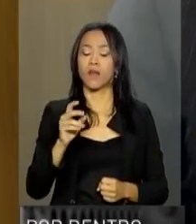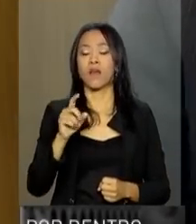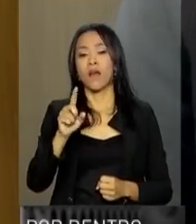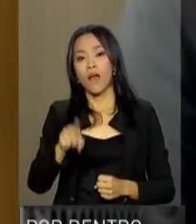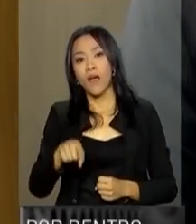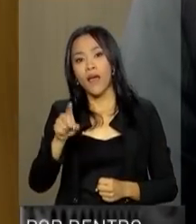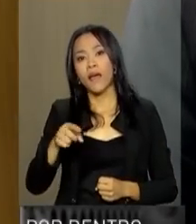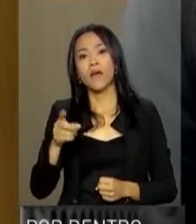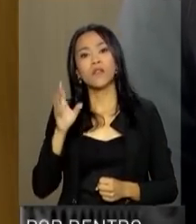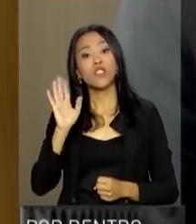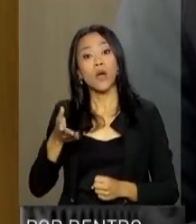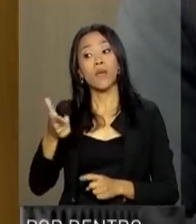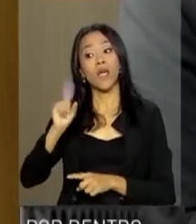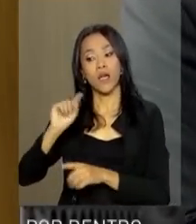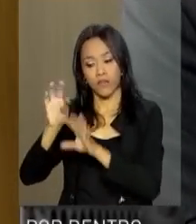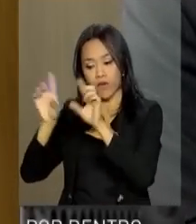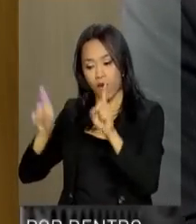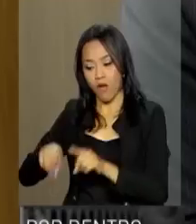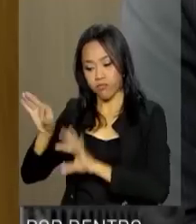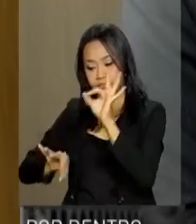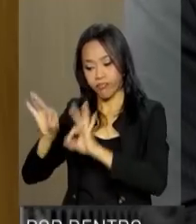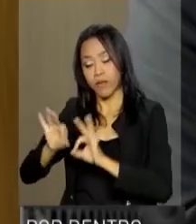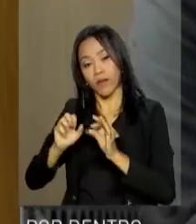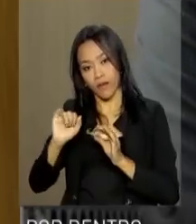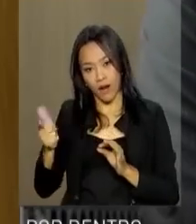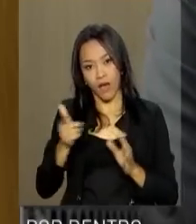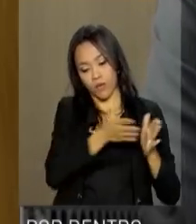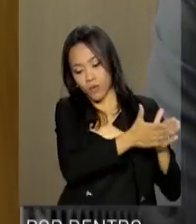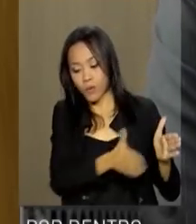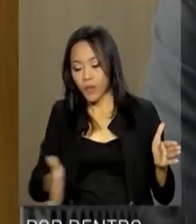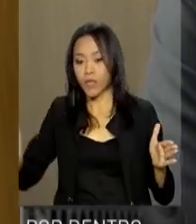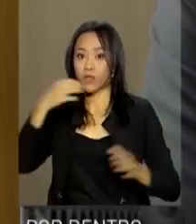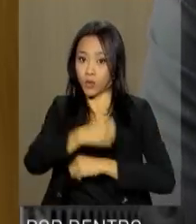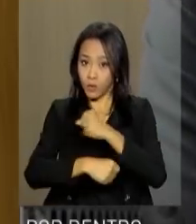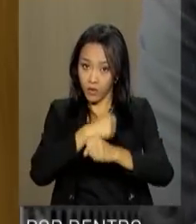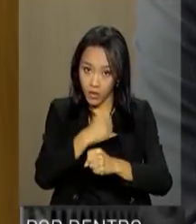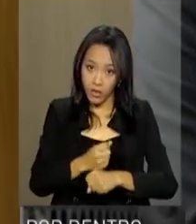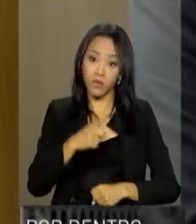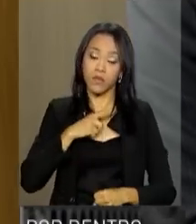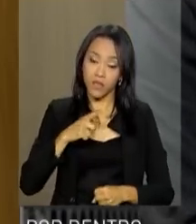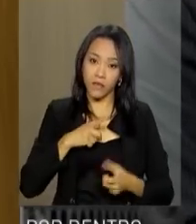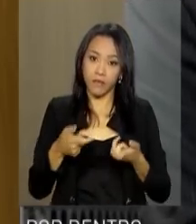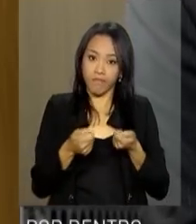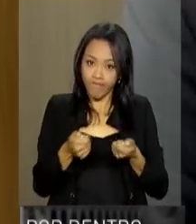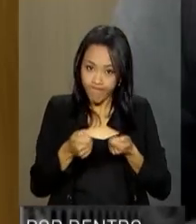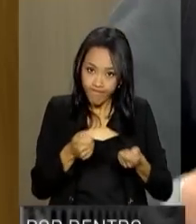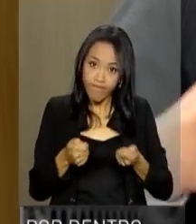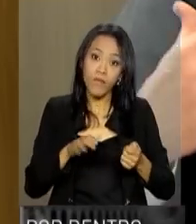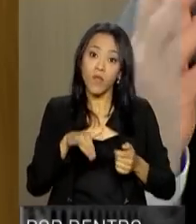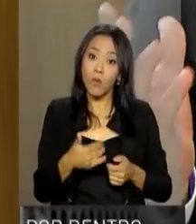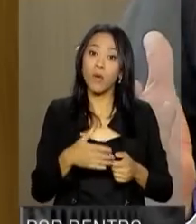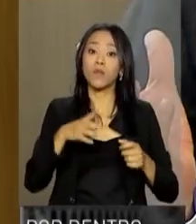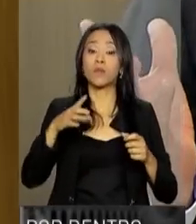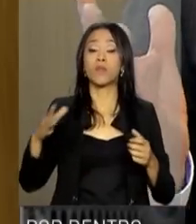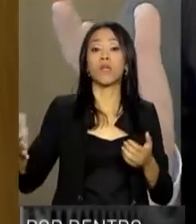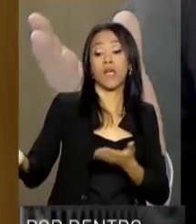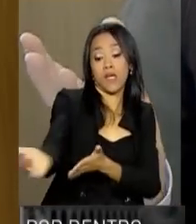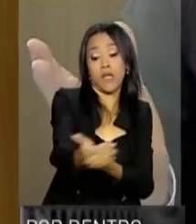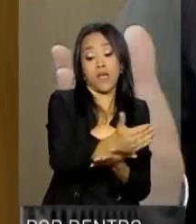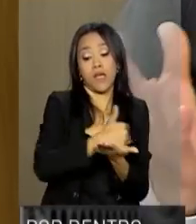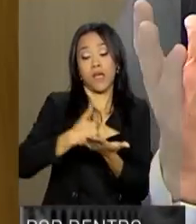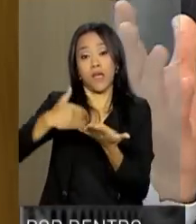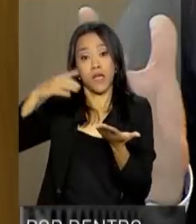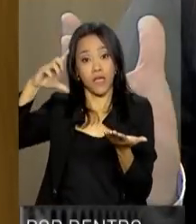programado é claro que durante o ano houve contingenciamento de recursos quando a receita caiu não nos esqueçamos que o